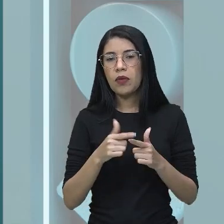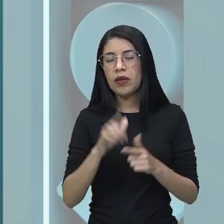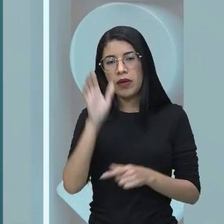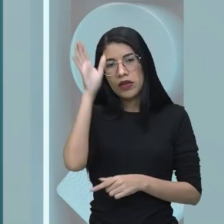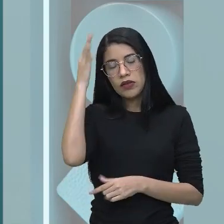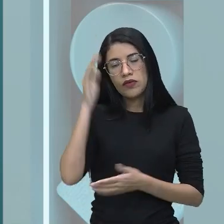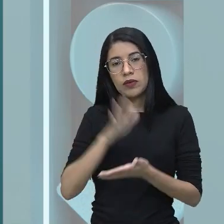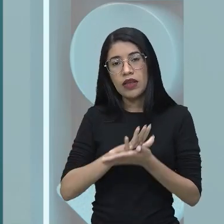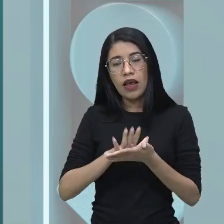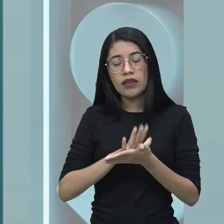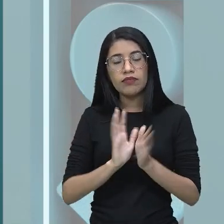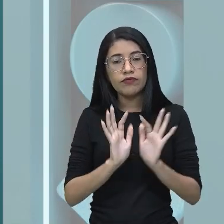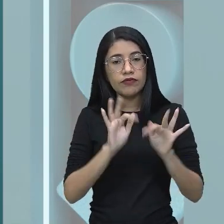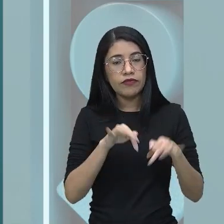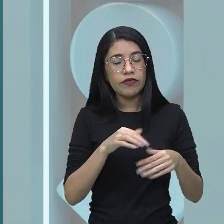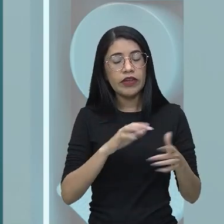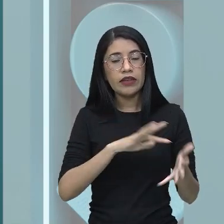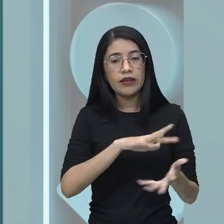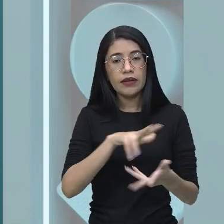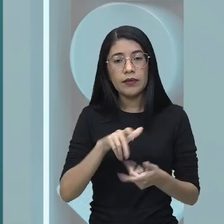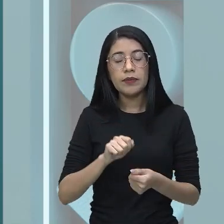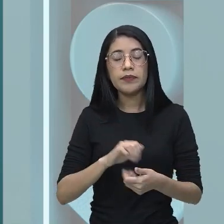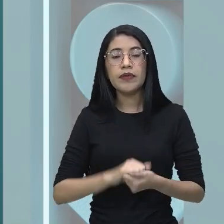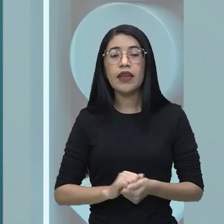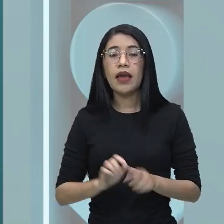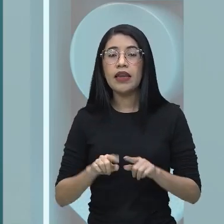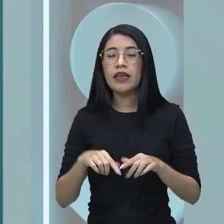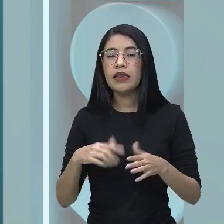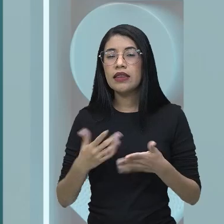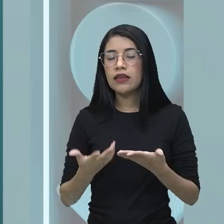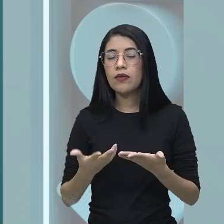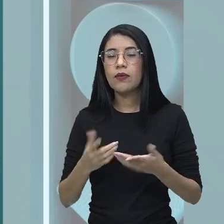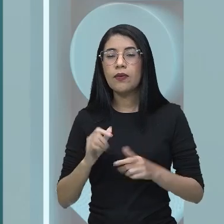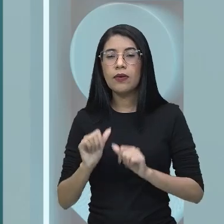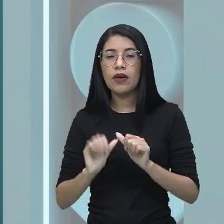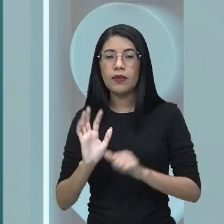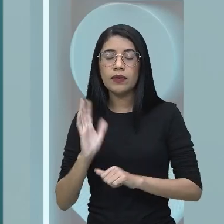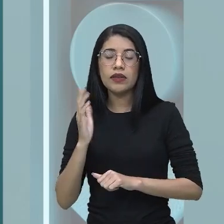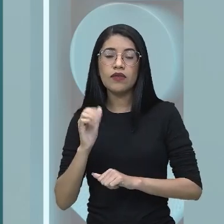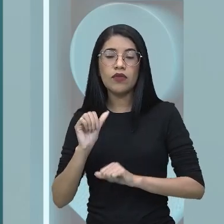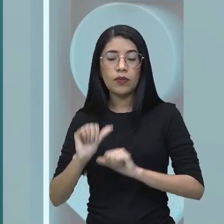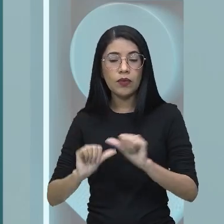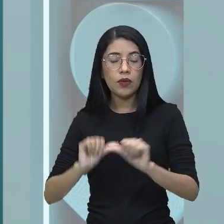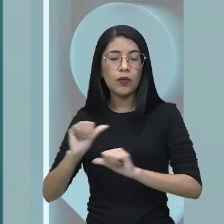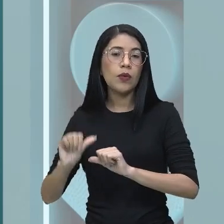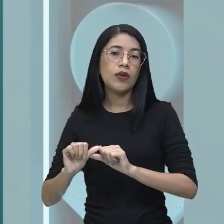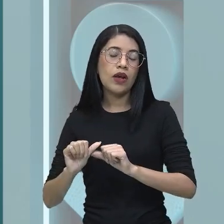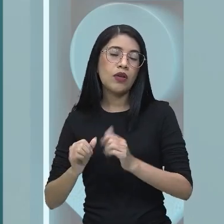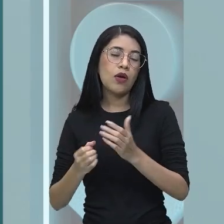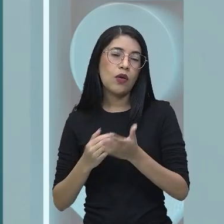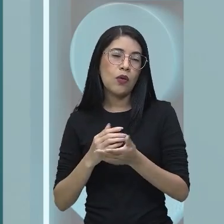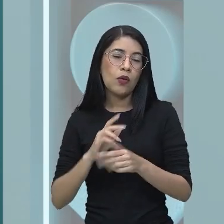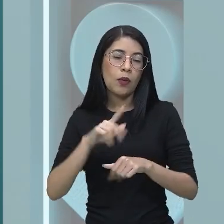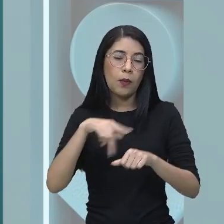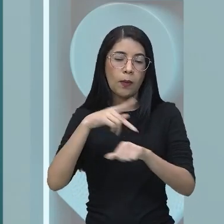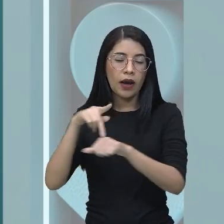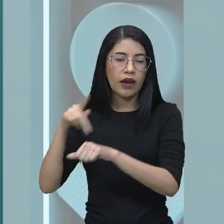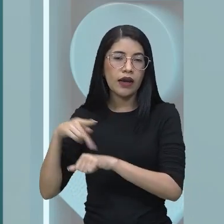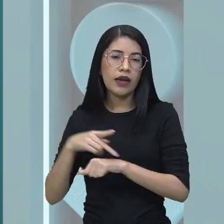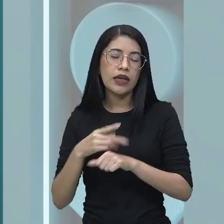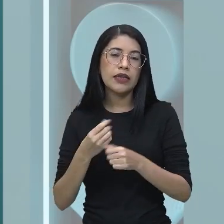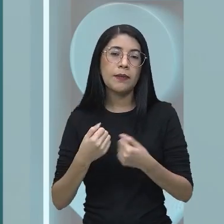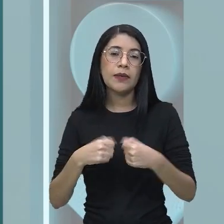da Primeira Guerra Então existe uma escalada uma escalada armamentista os países começam a se